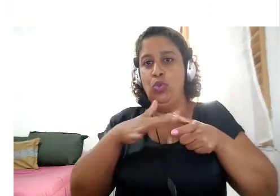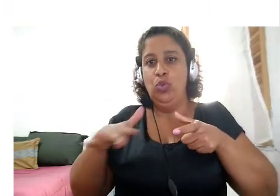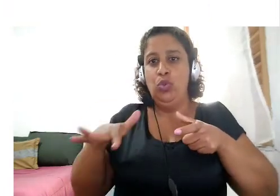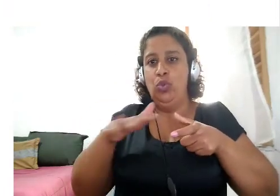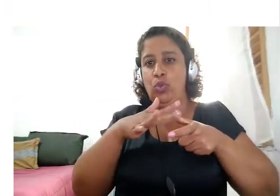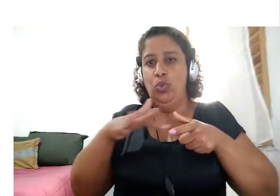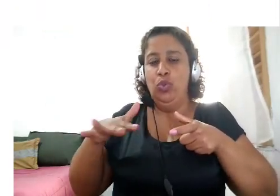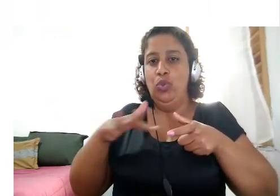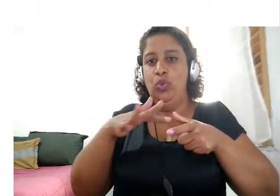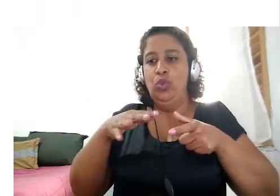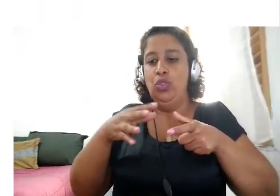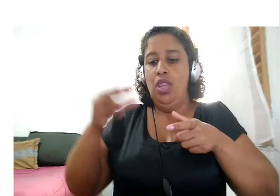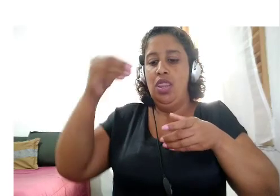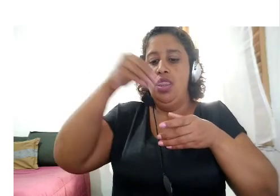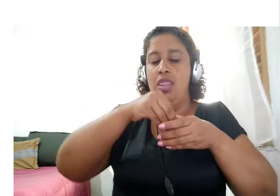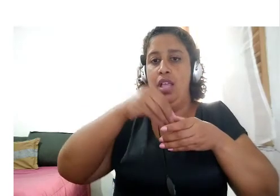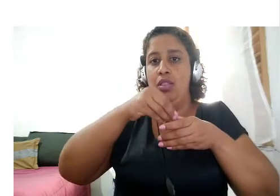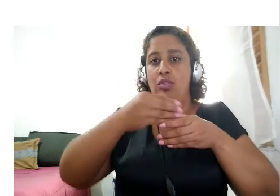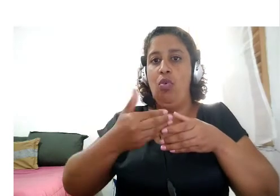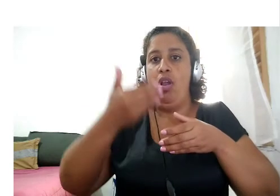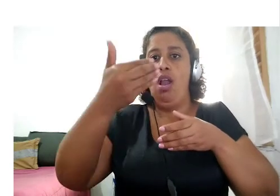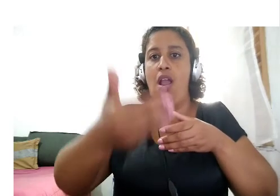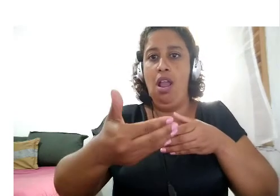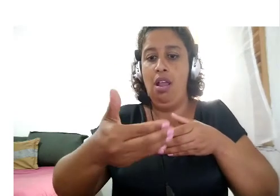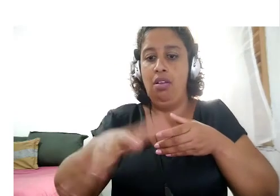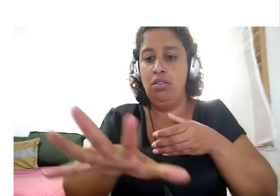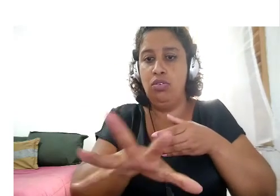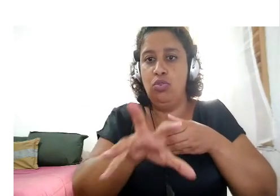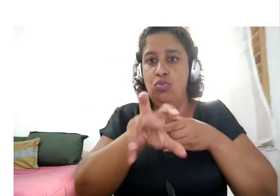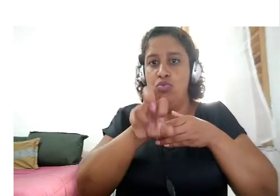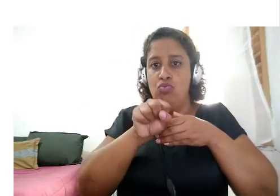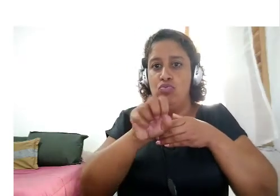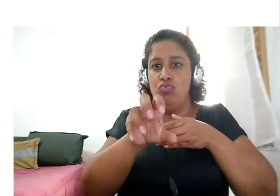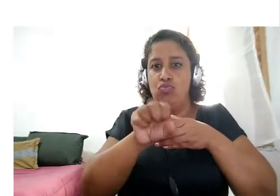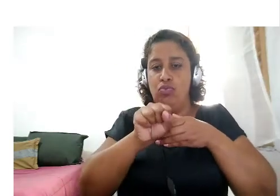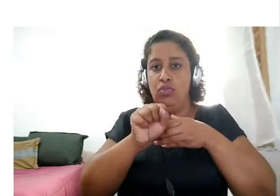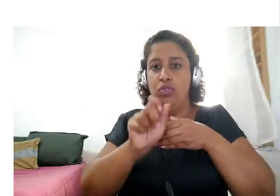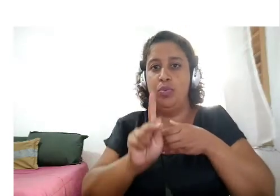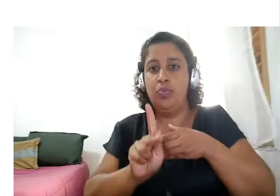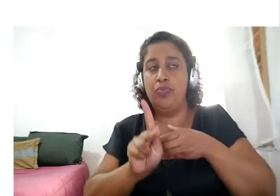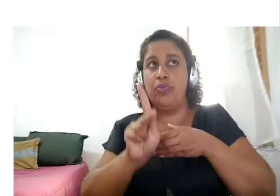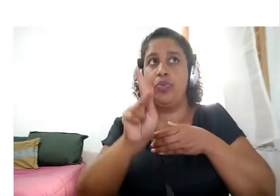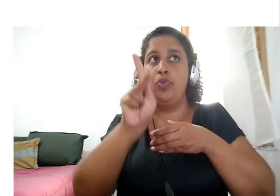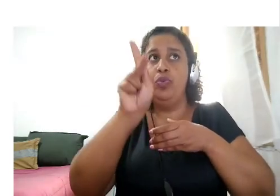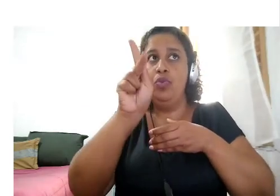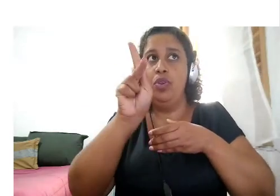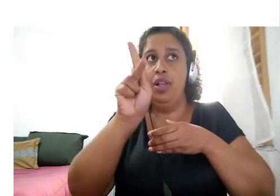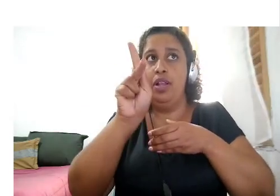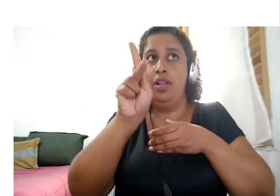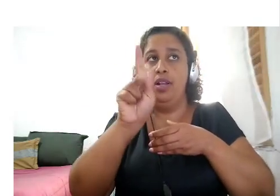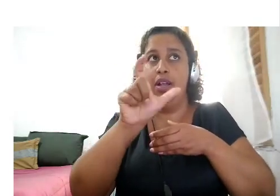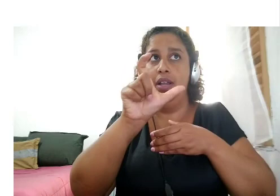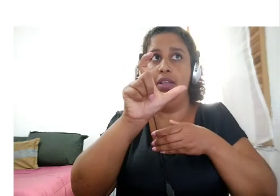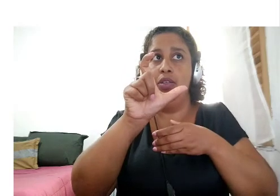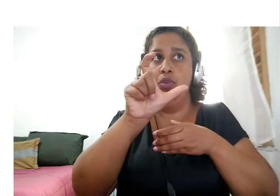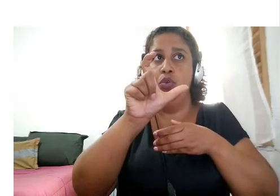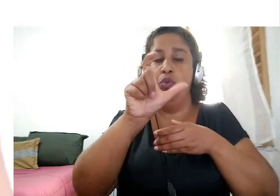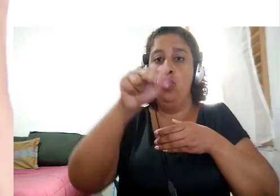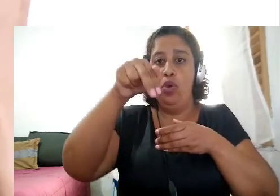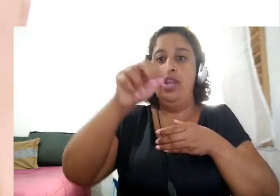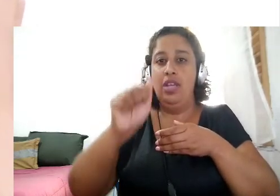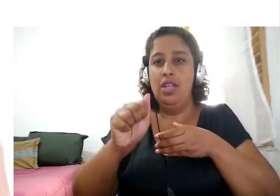Nesse sentido, quando pensamos na estimulação, o influxo de cálcio e de sódio gera na célula um